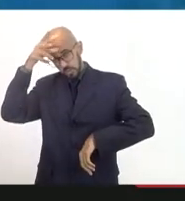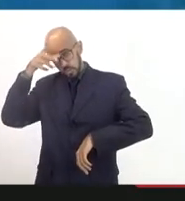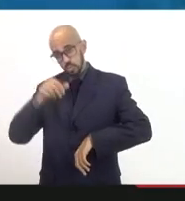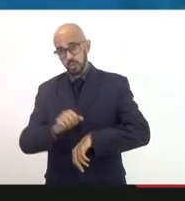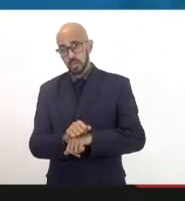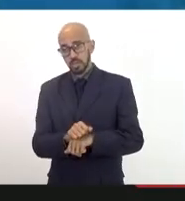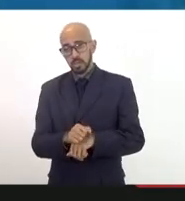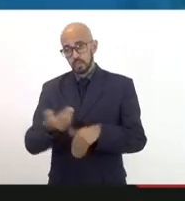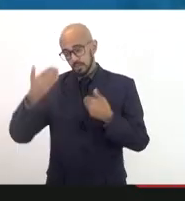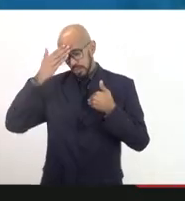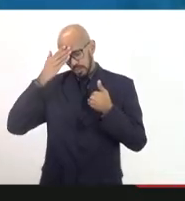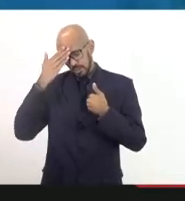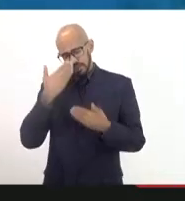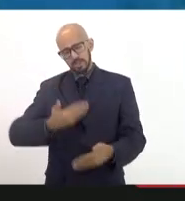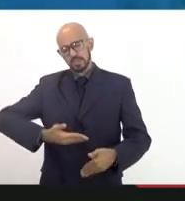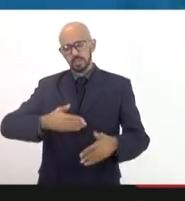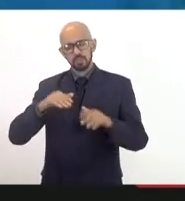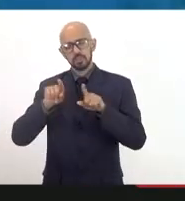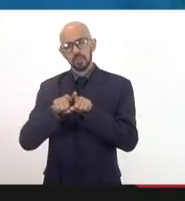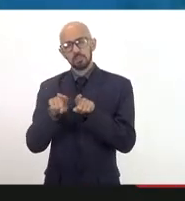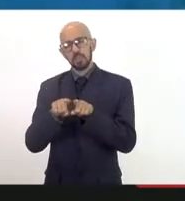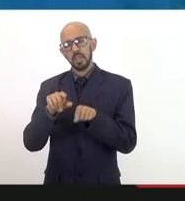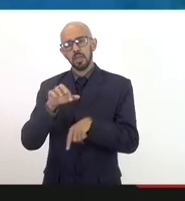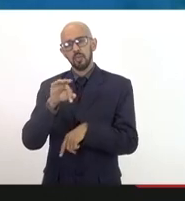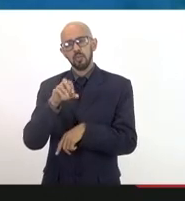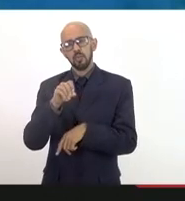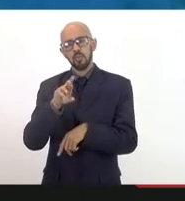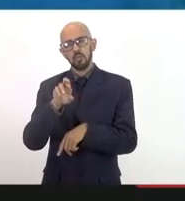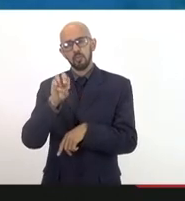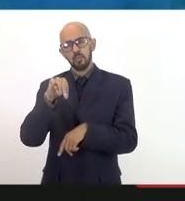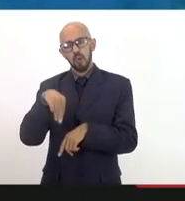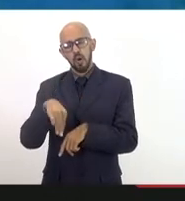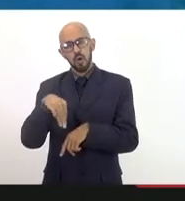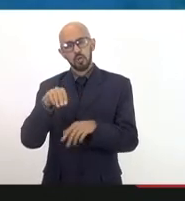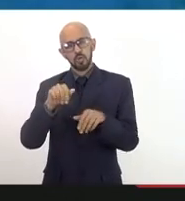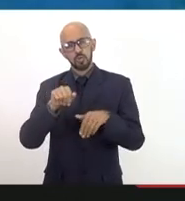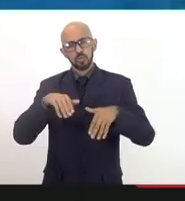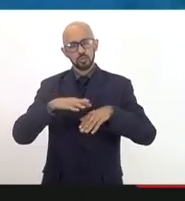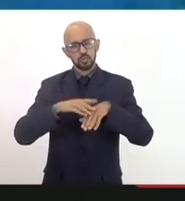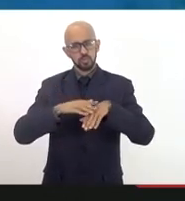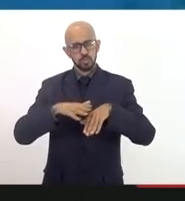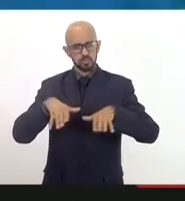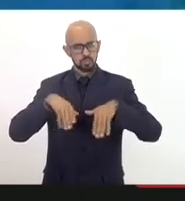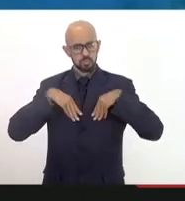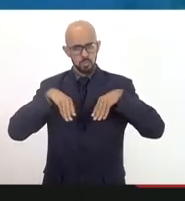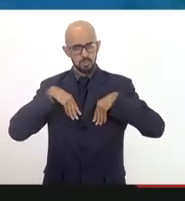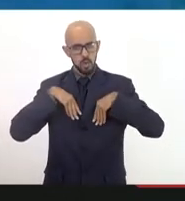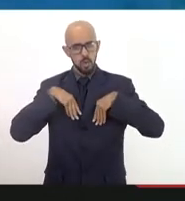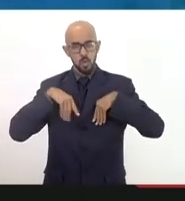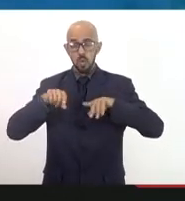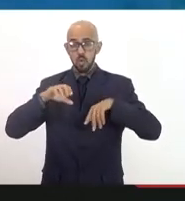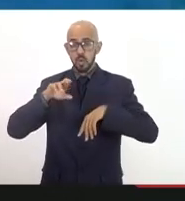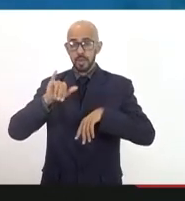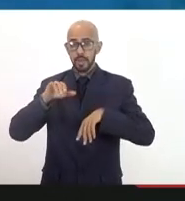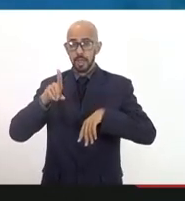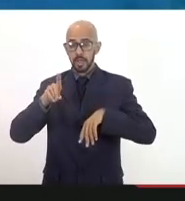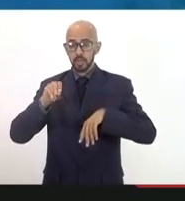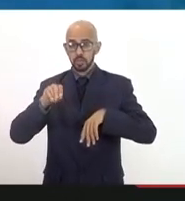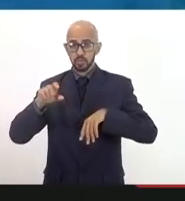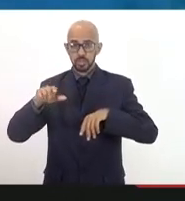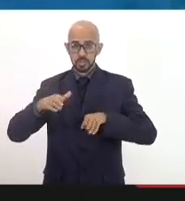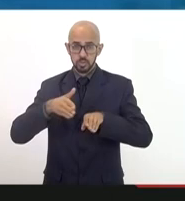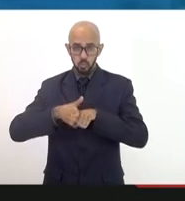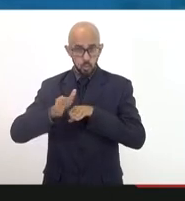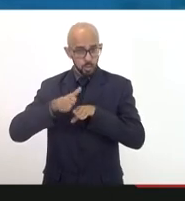essenciais. Agradecemos muito fora da tuberculose. O Carlos Basile tem sido um grande incentivador e um orientador mesmo para os nossos